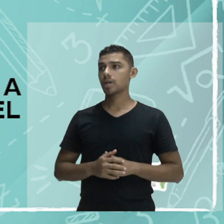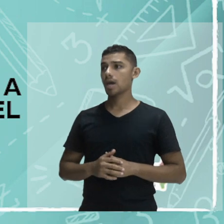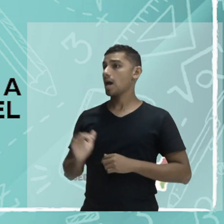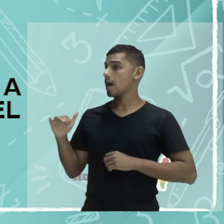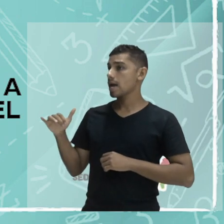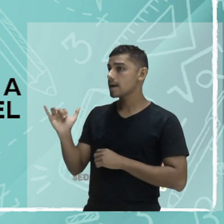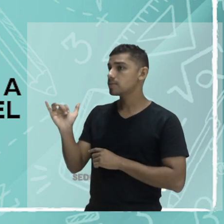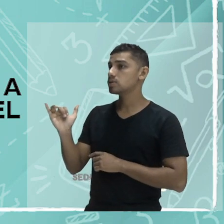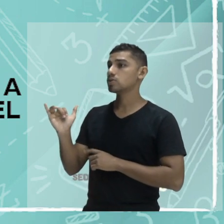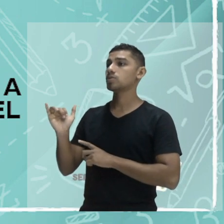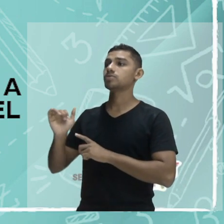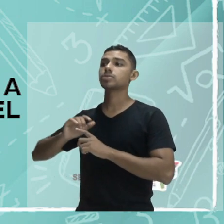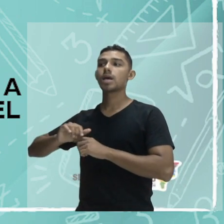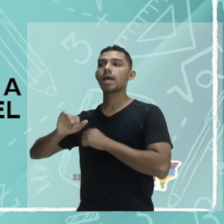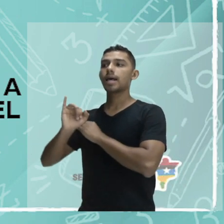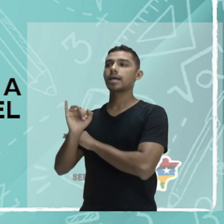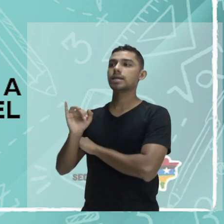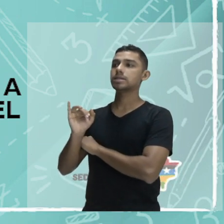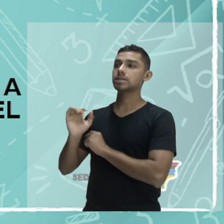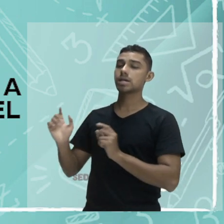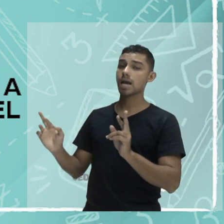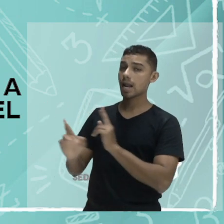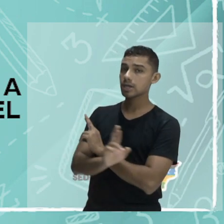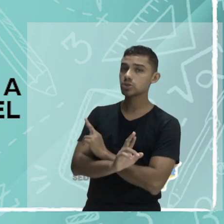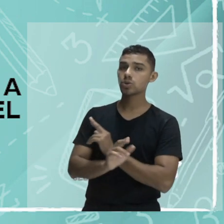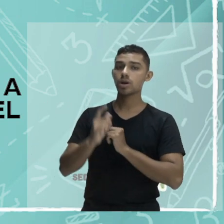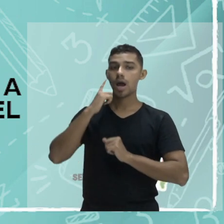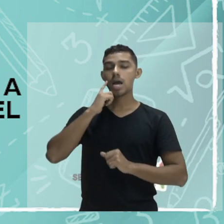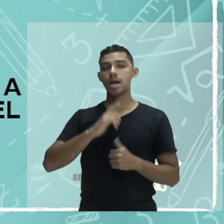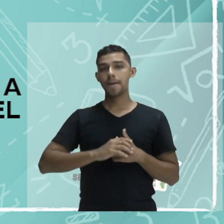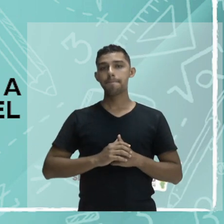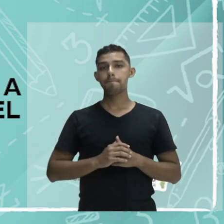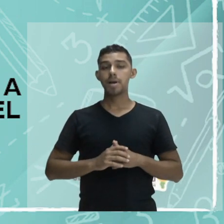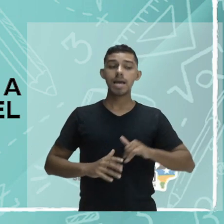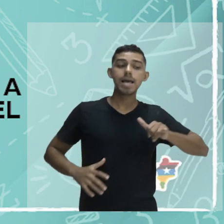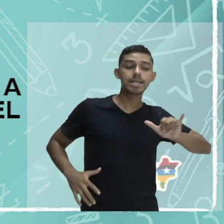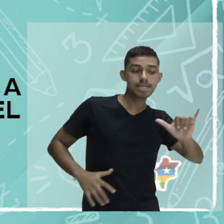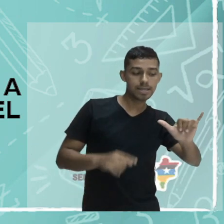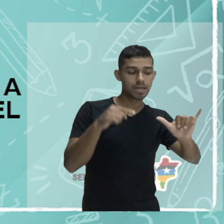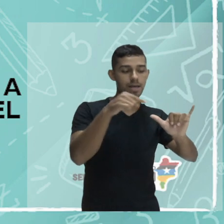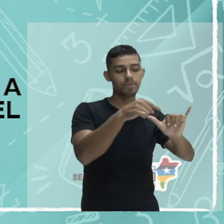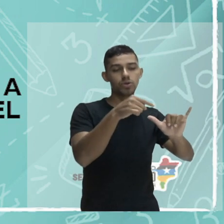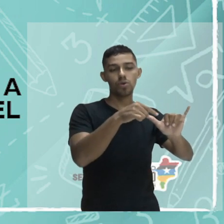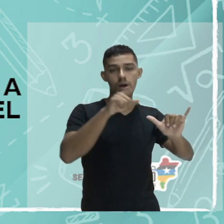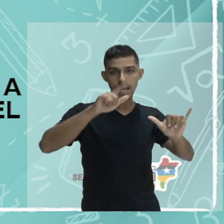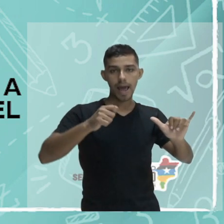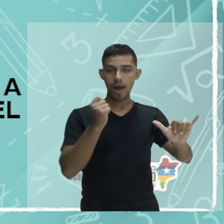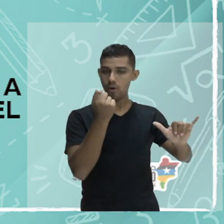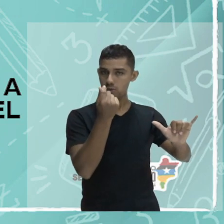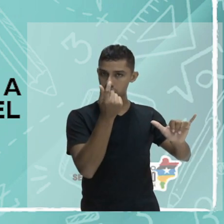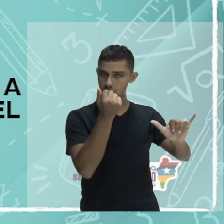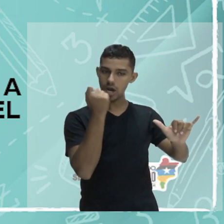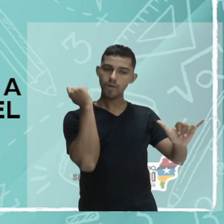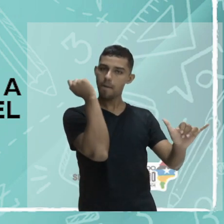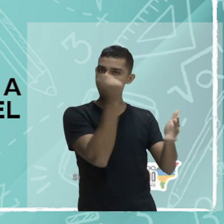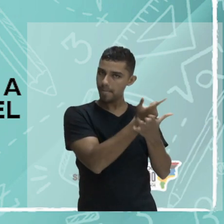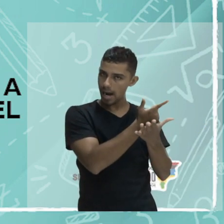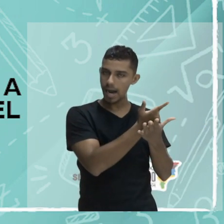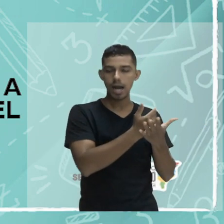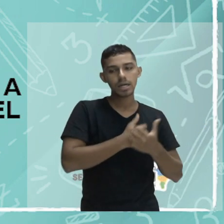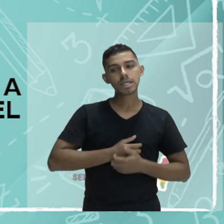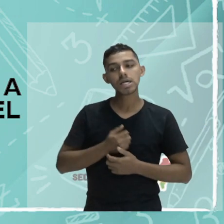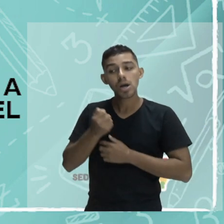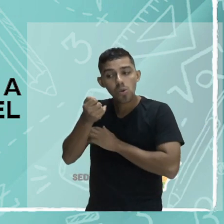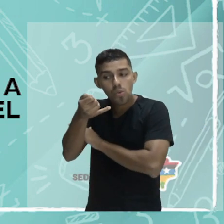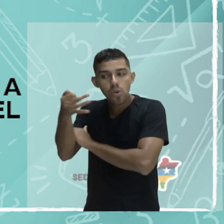Eu quero representar uma fórmula que relaciona esse Y, que é o valor que você vai pagar, pela quantidade de